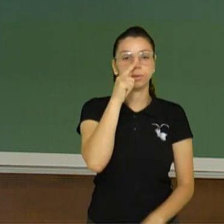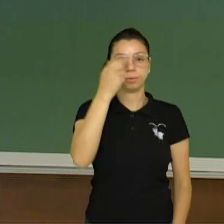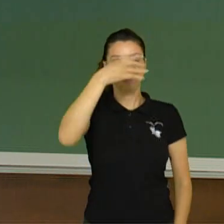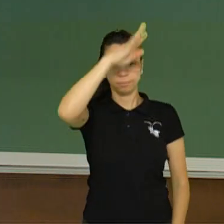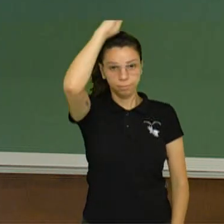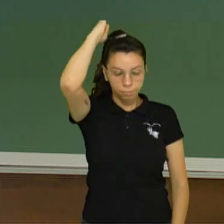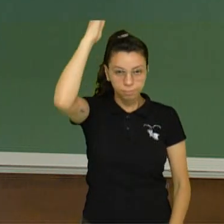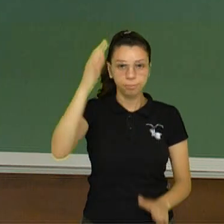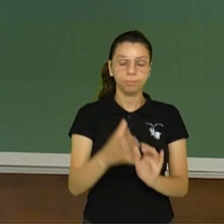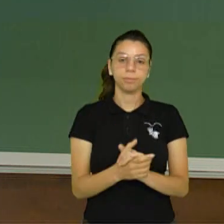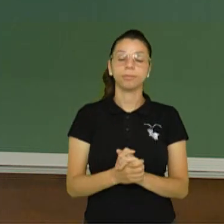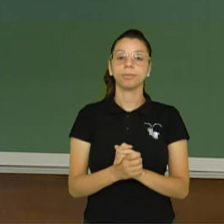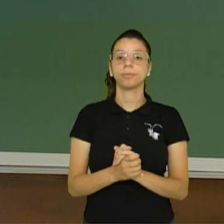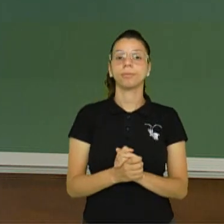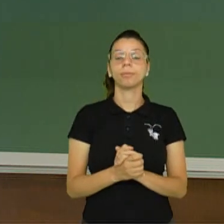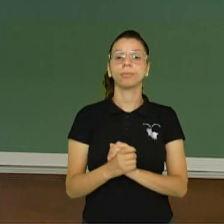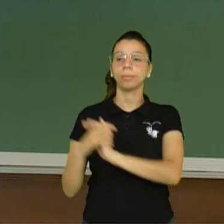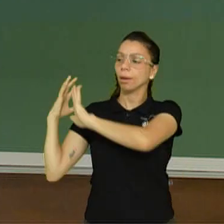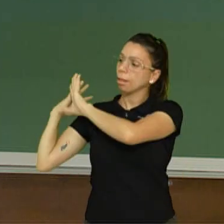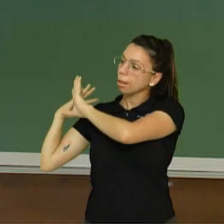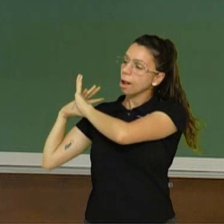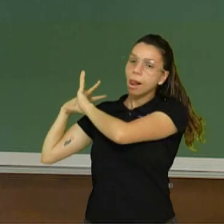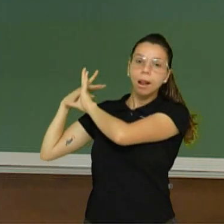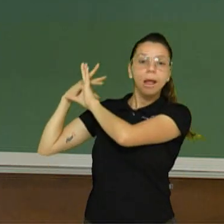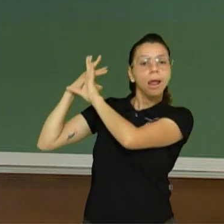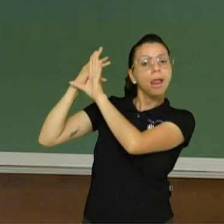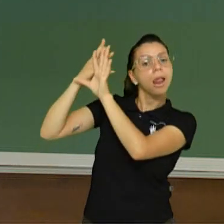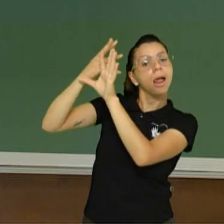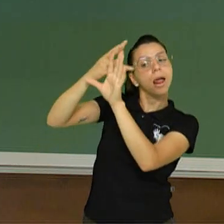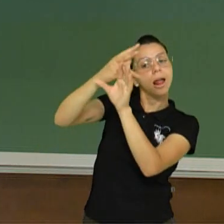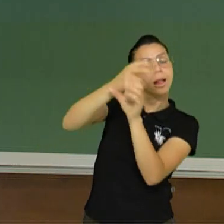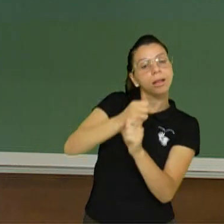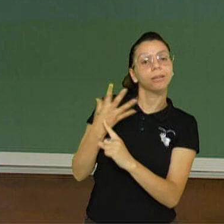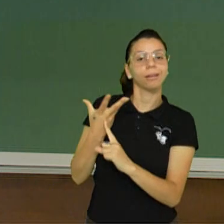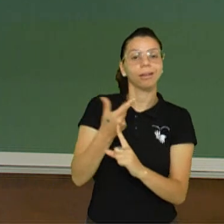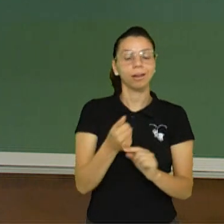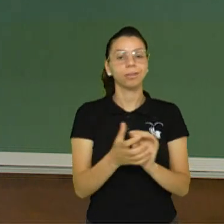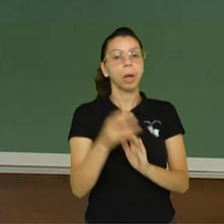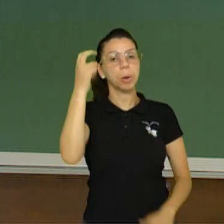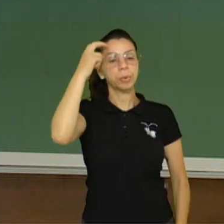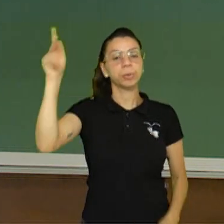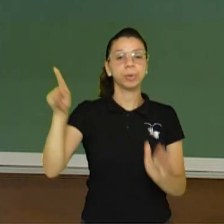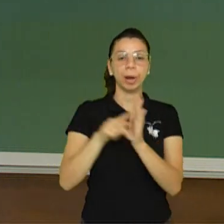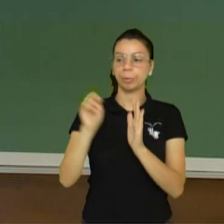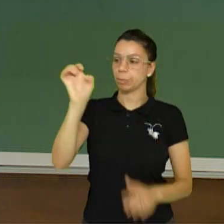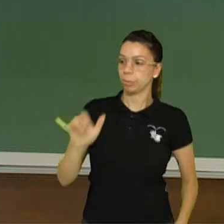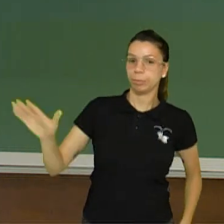né? Trazer aqueles elementos daquela arte para a cultura europeia.